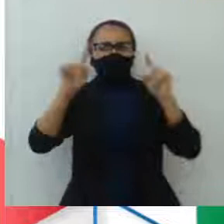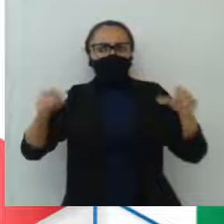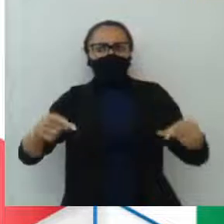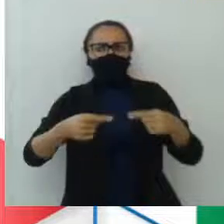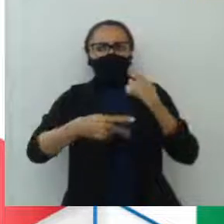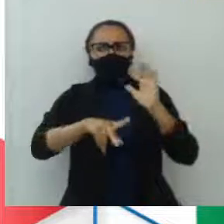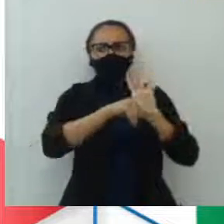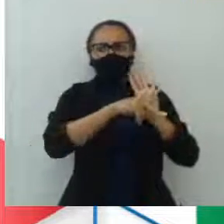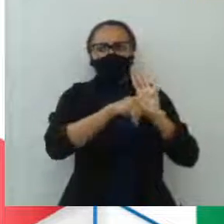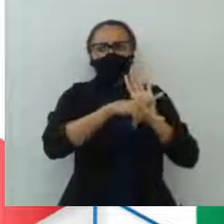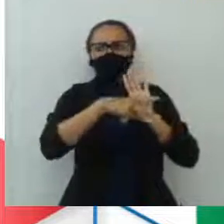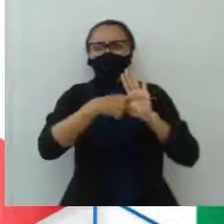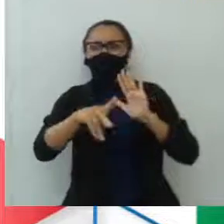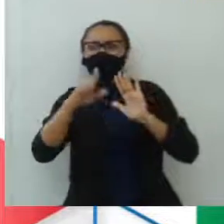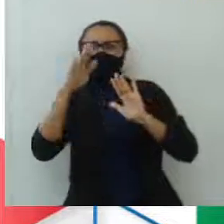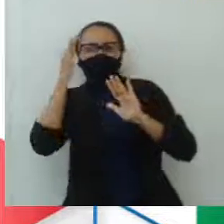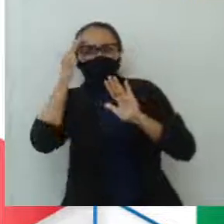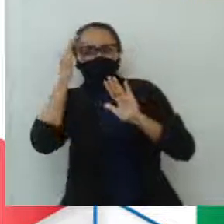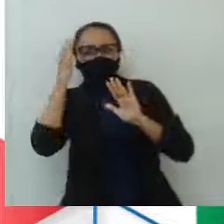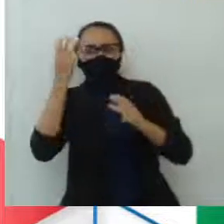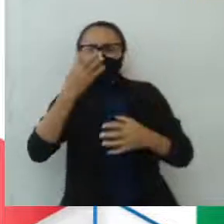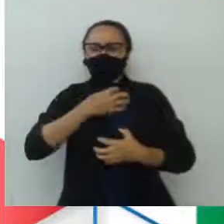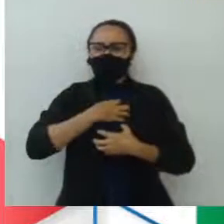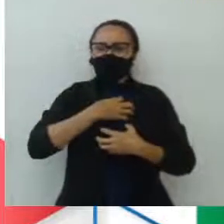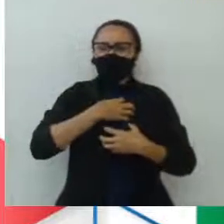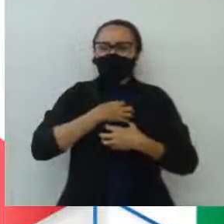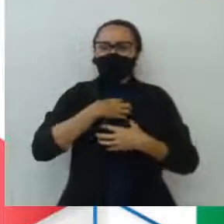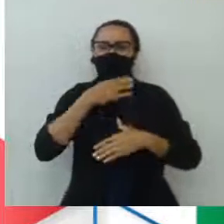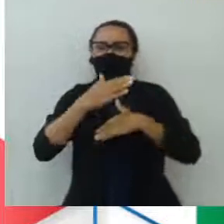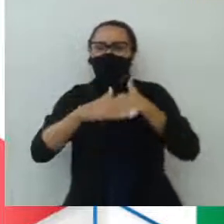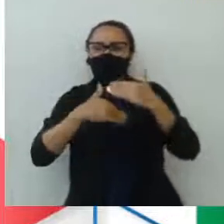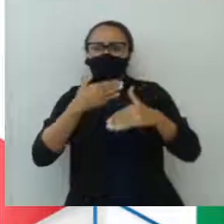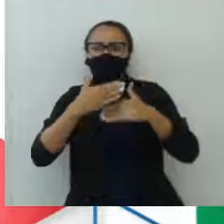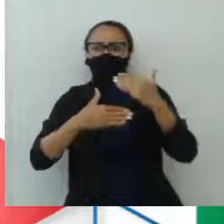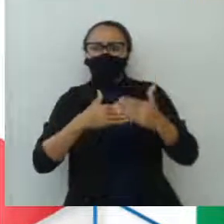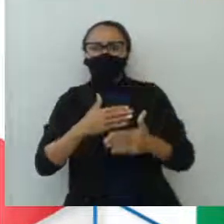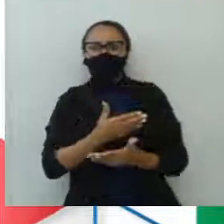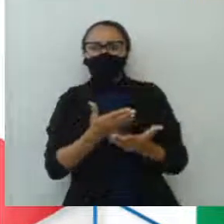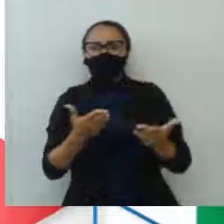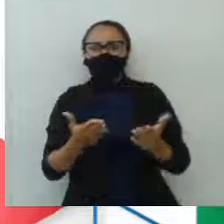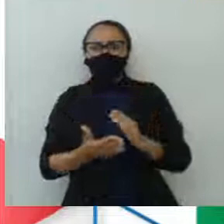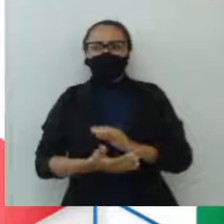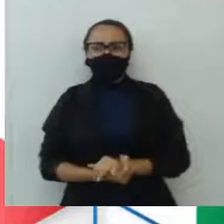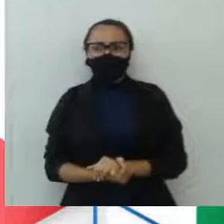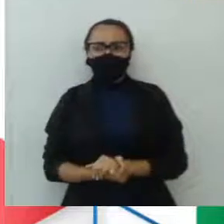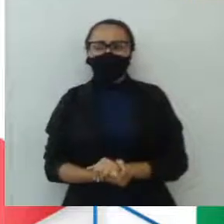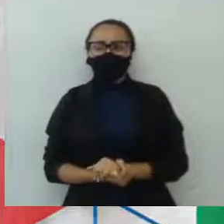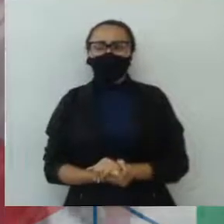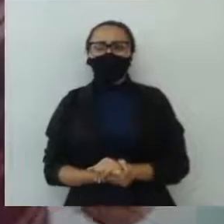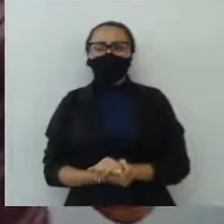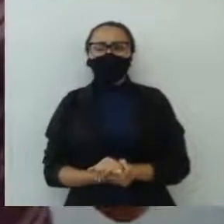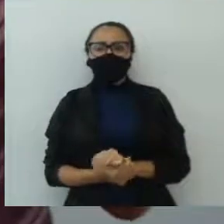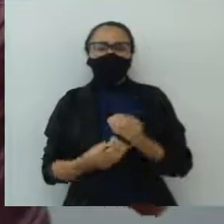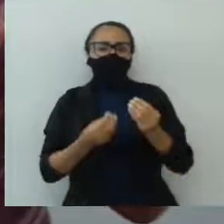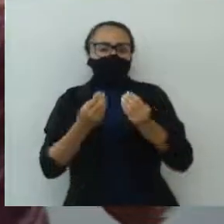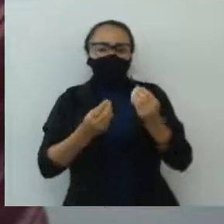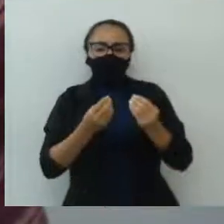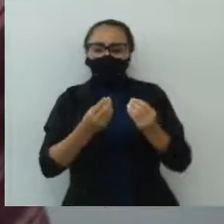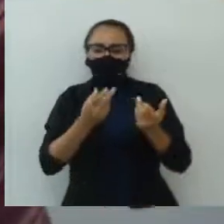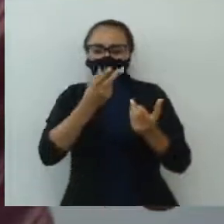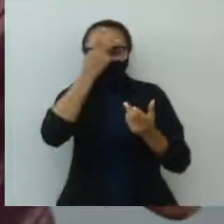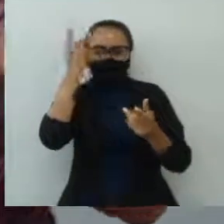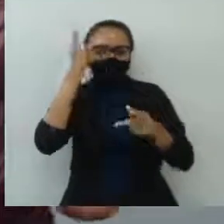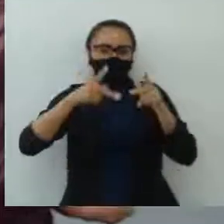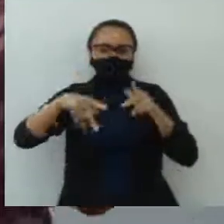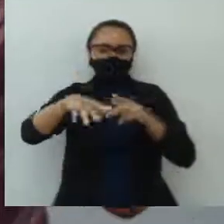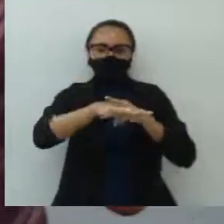sua própria subjetividade, com seu sentimento, num processo doloroso. Daí o nome de Teatro da Crueldade. Era como se o público estivesse